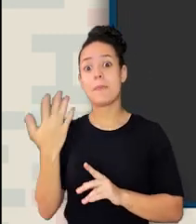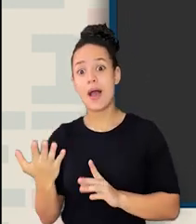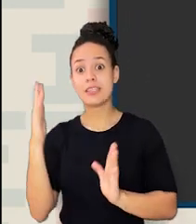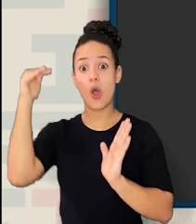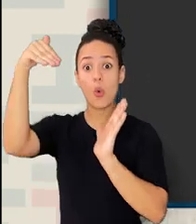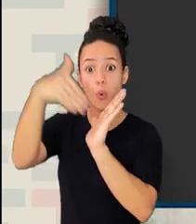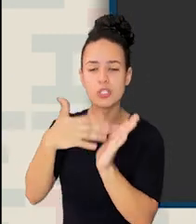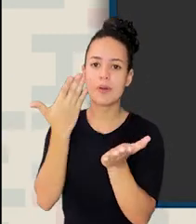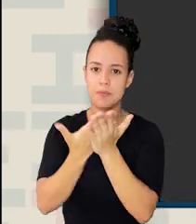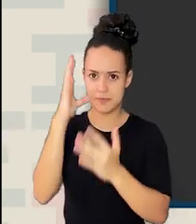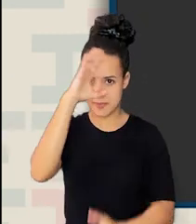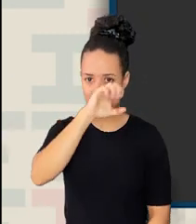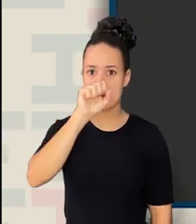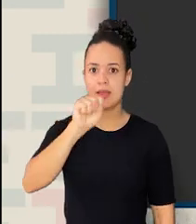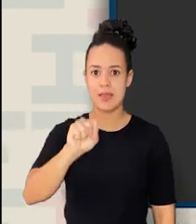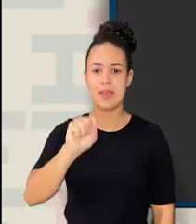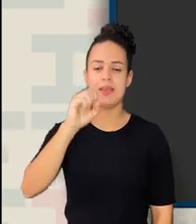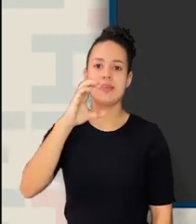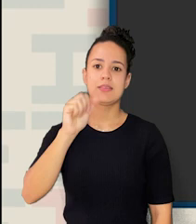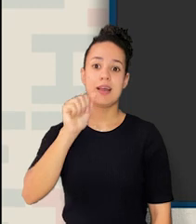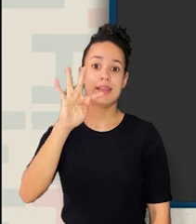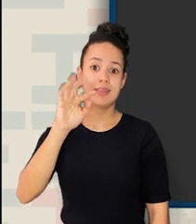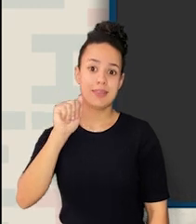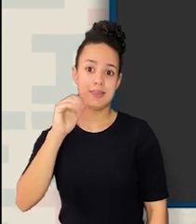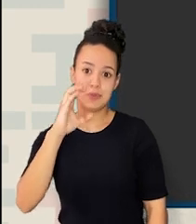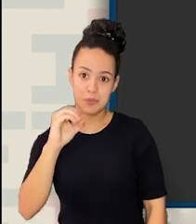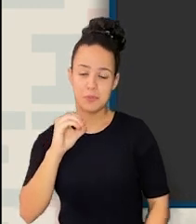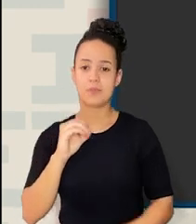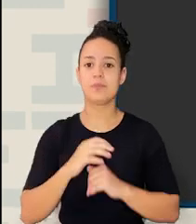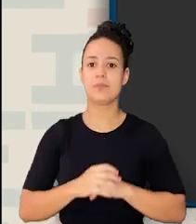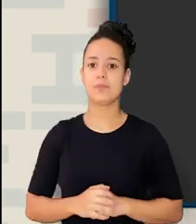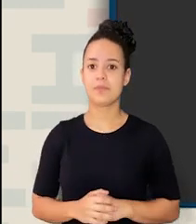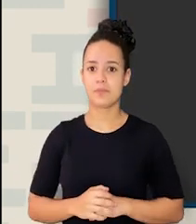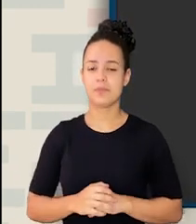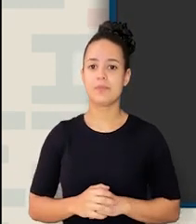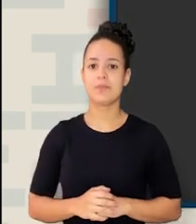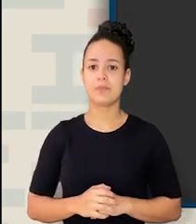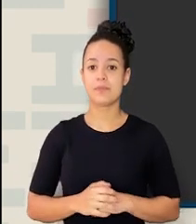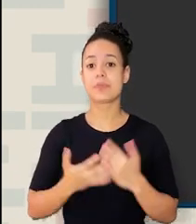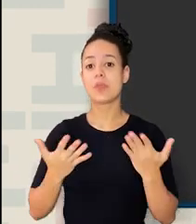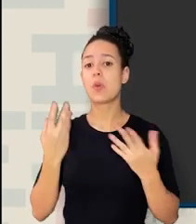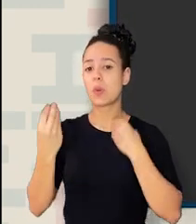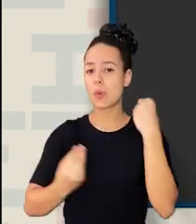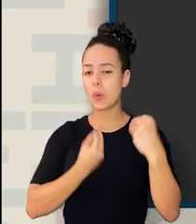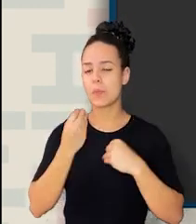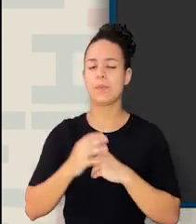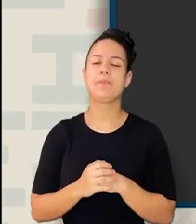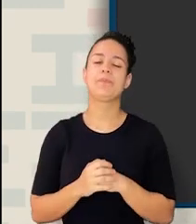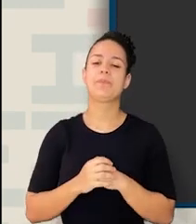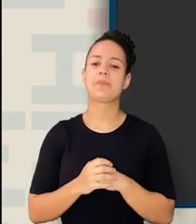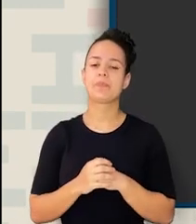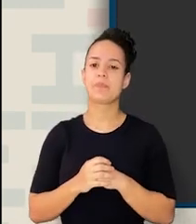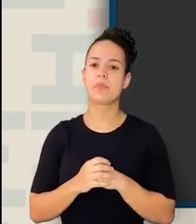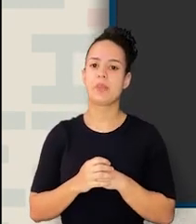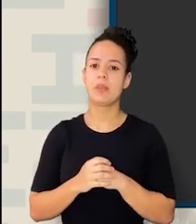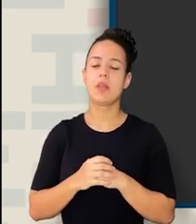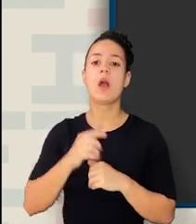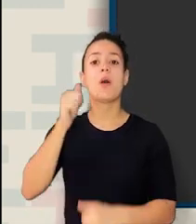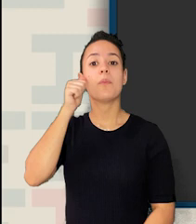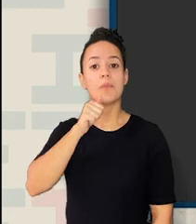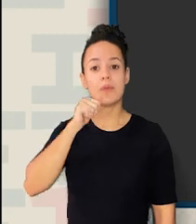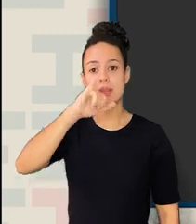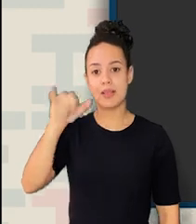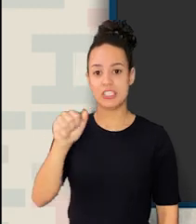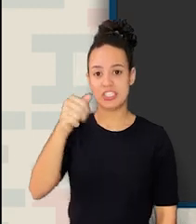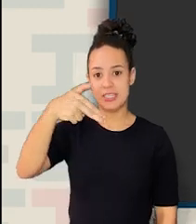nós vamos aprender, que é o staccato, né? Então, seria, como a Janaína